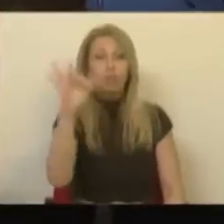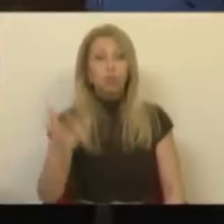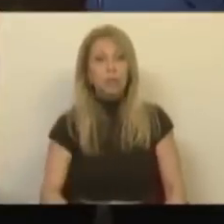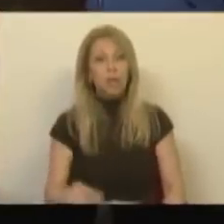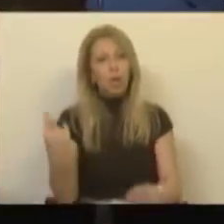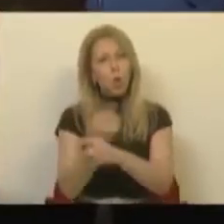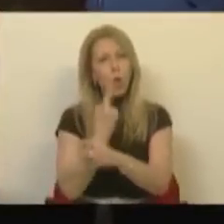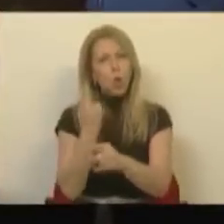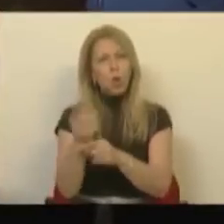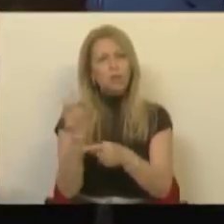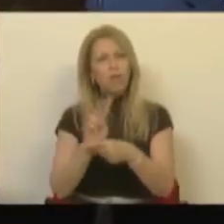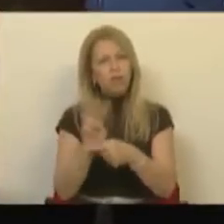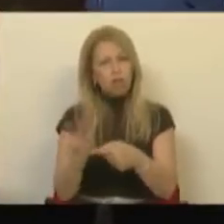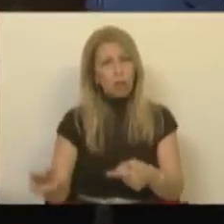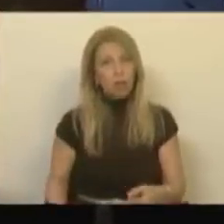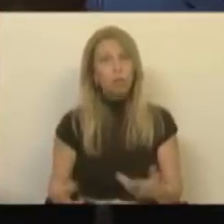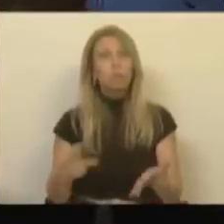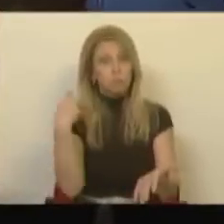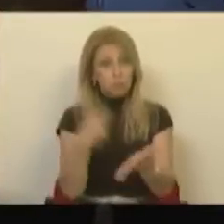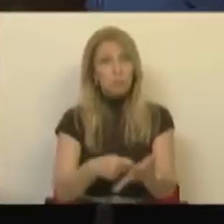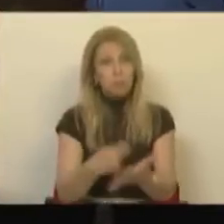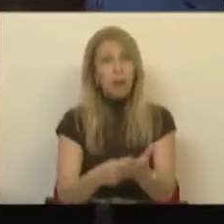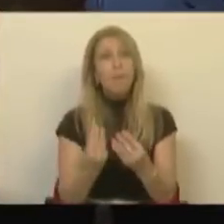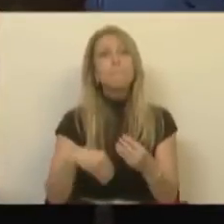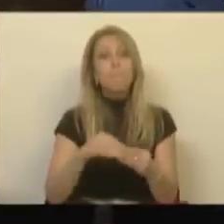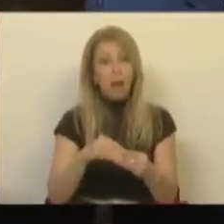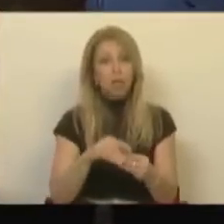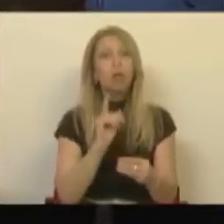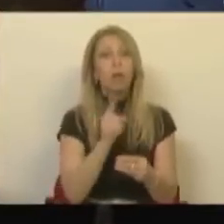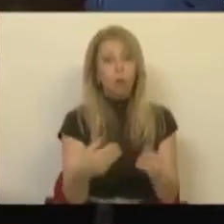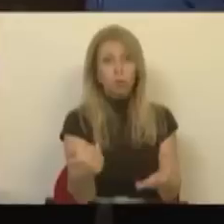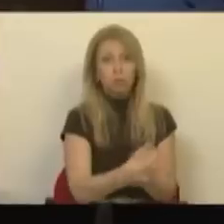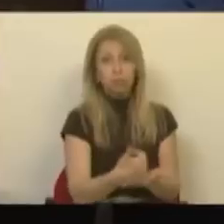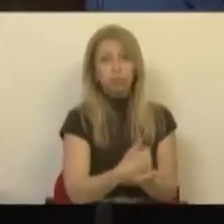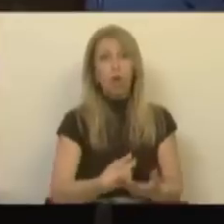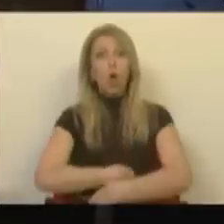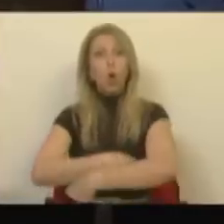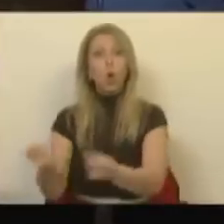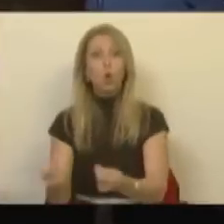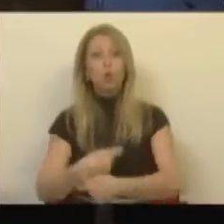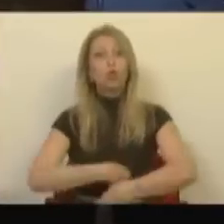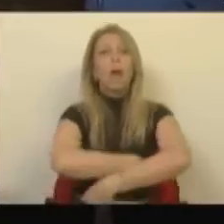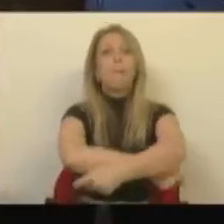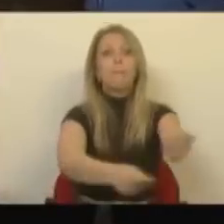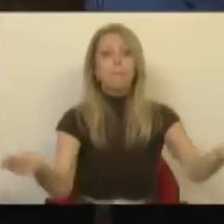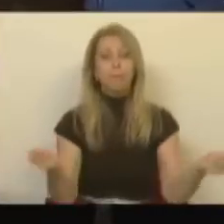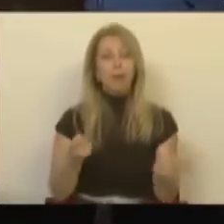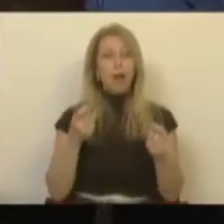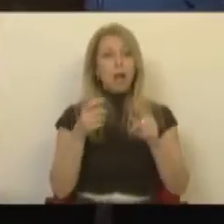o que pagamos a mais está a ir para uns lucros da grande distribuição só